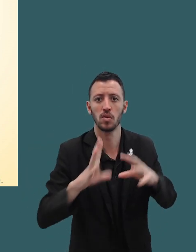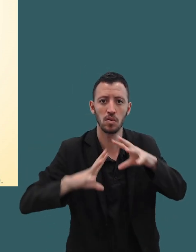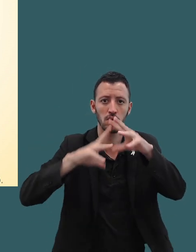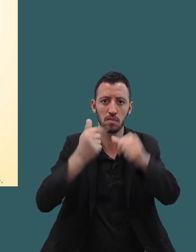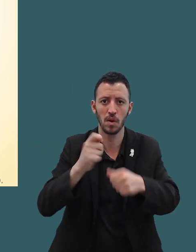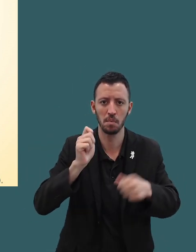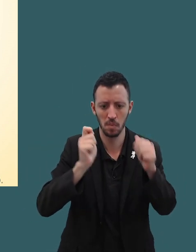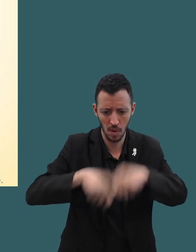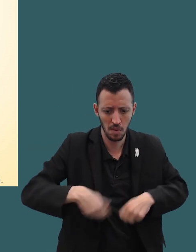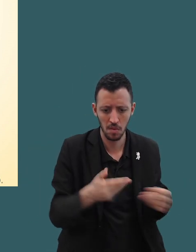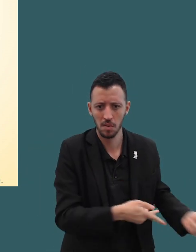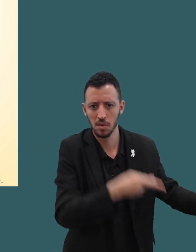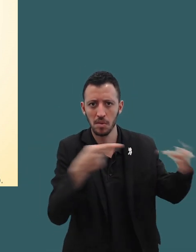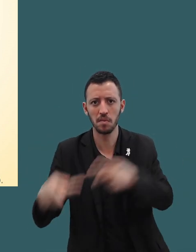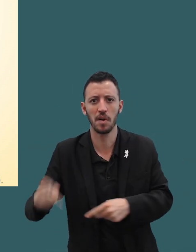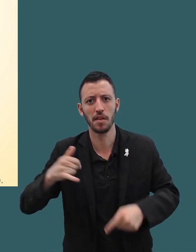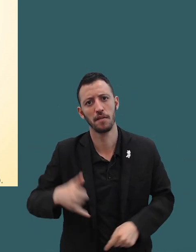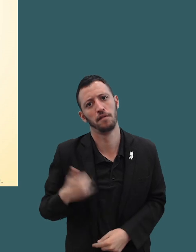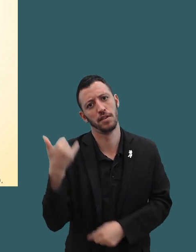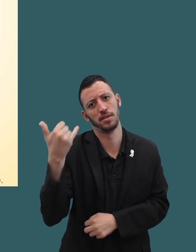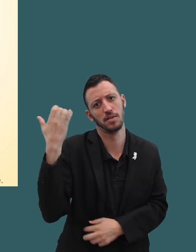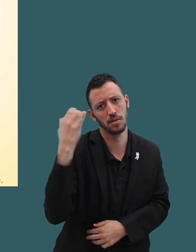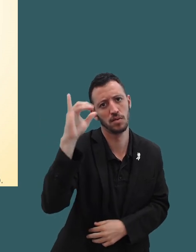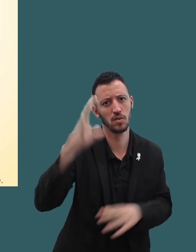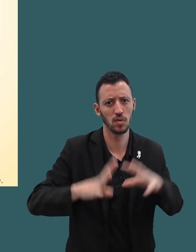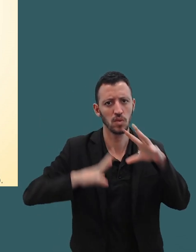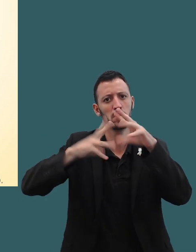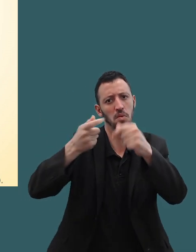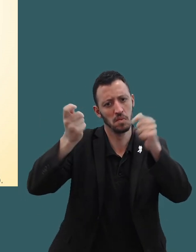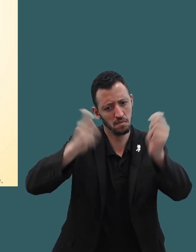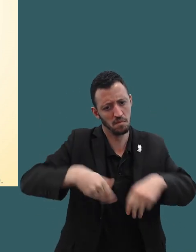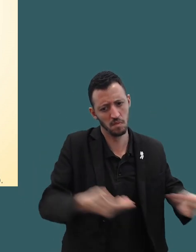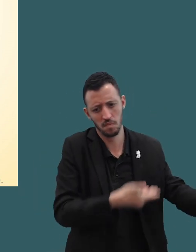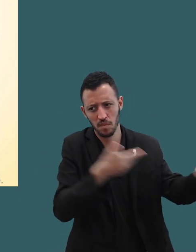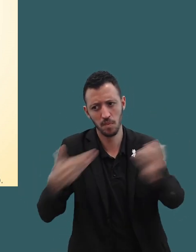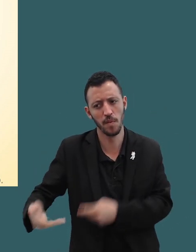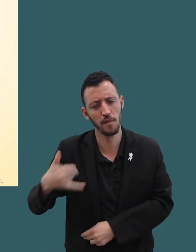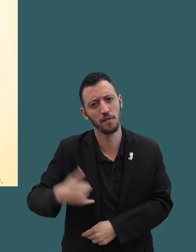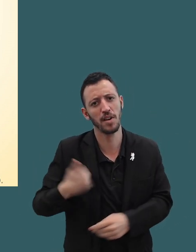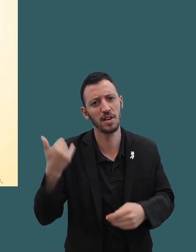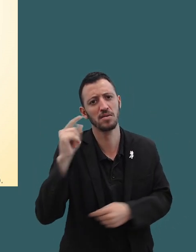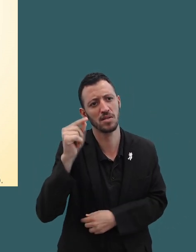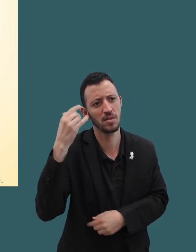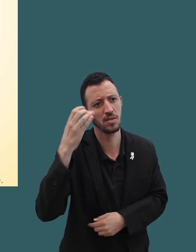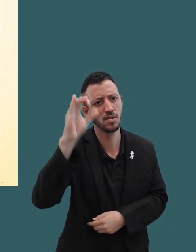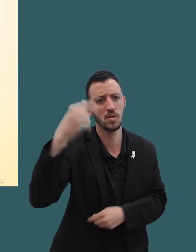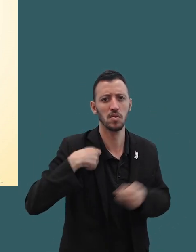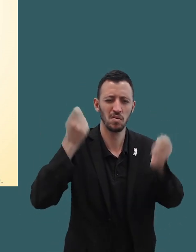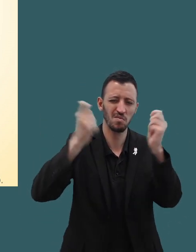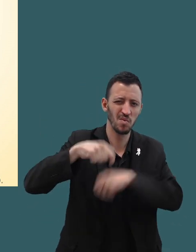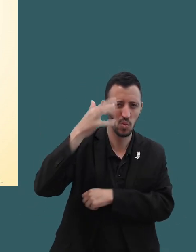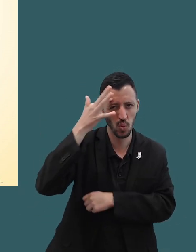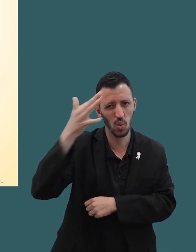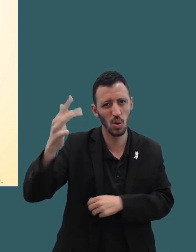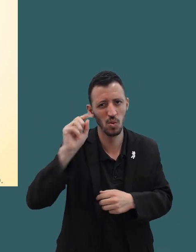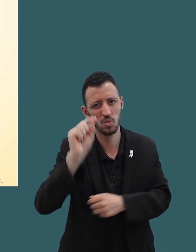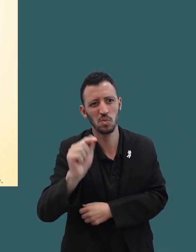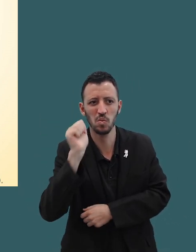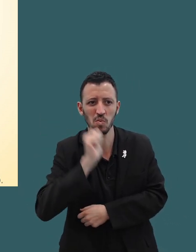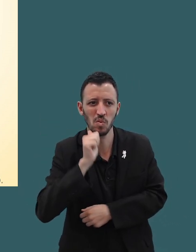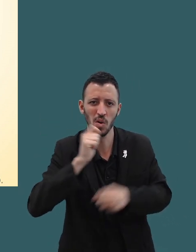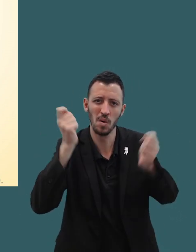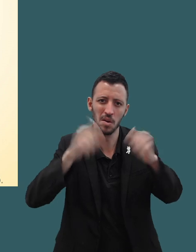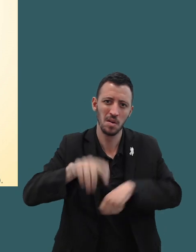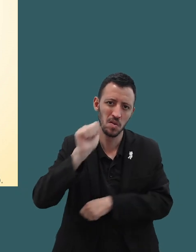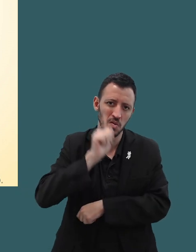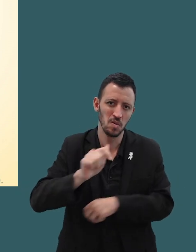possa participar da festa da ciência, que todos possam participar dessa festa, que eu possa sonhar, uma menina